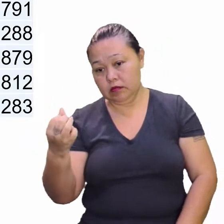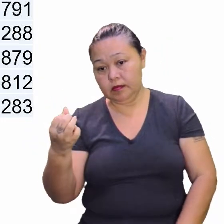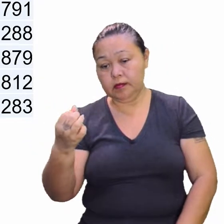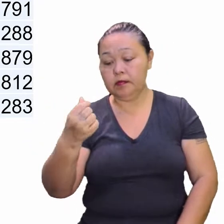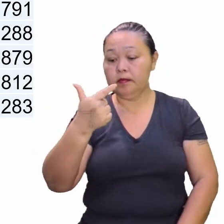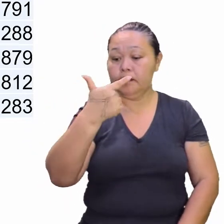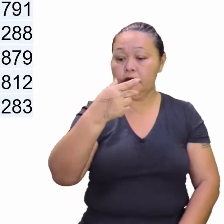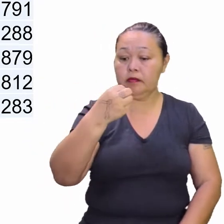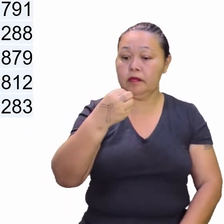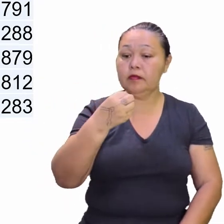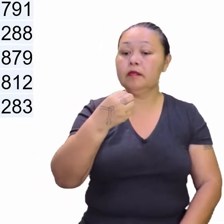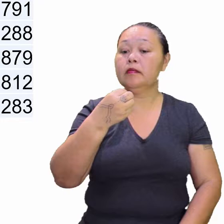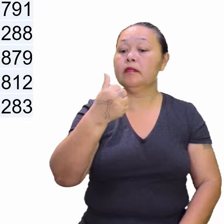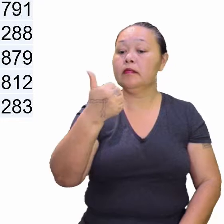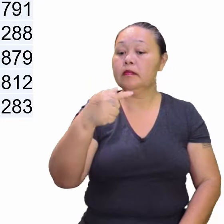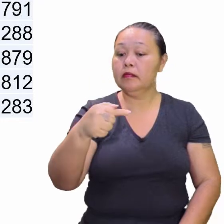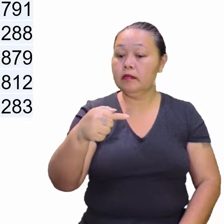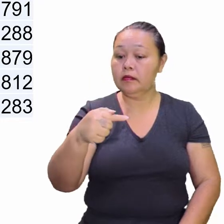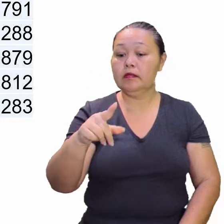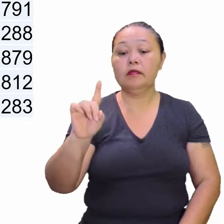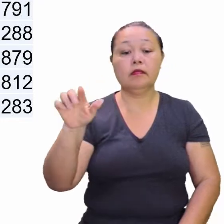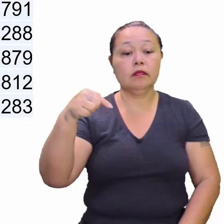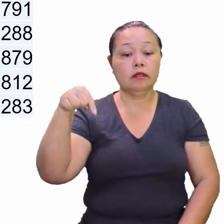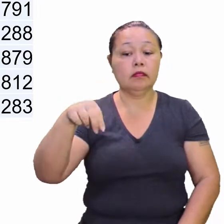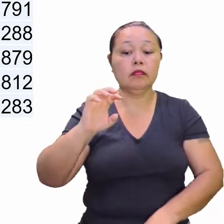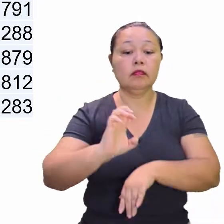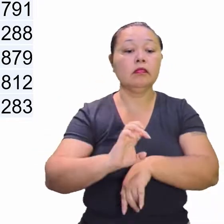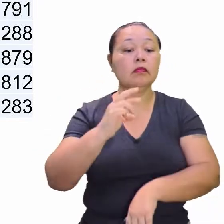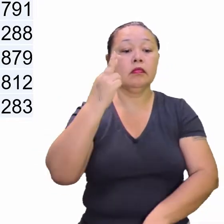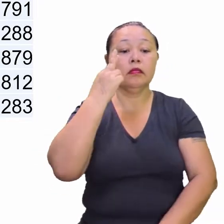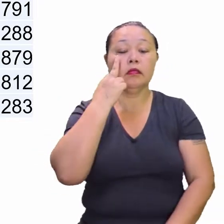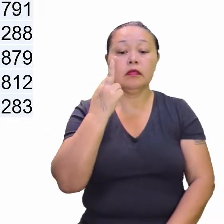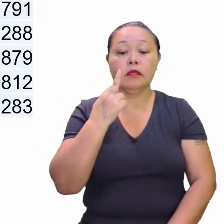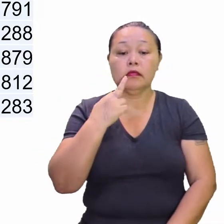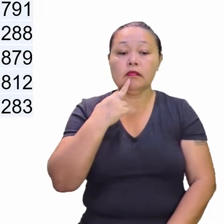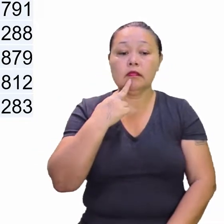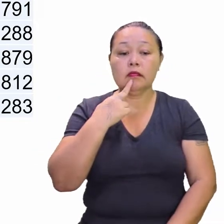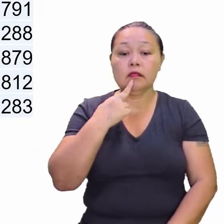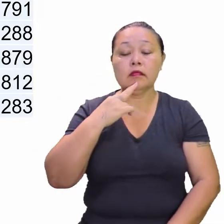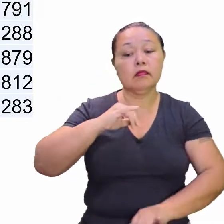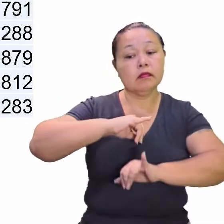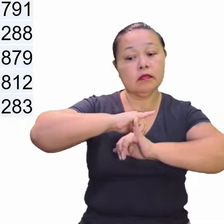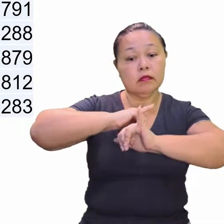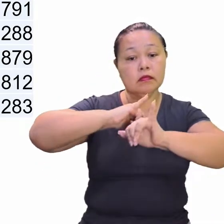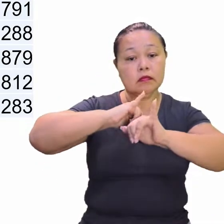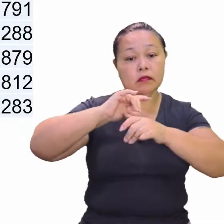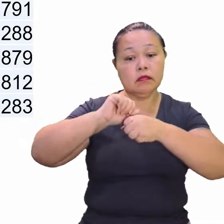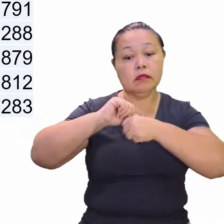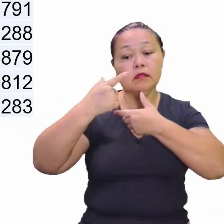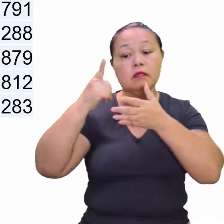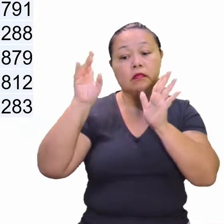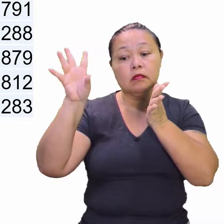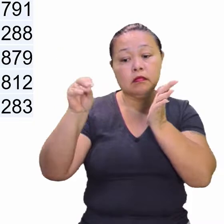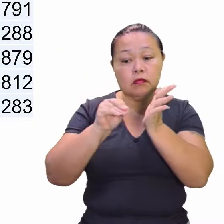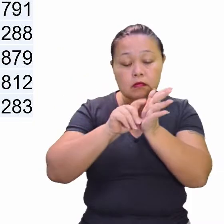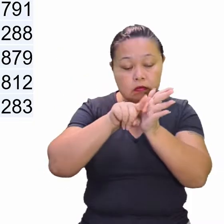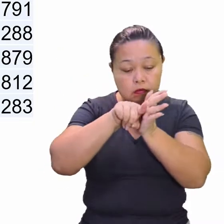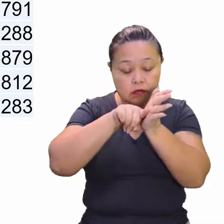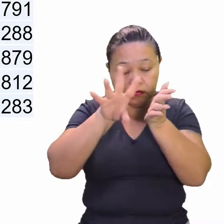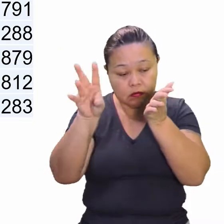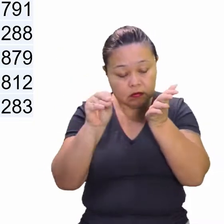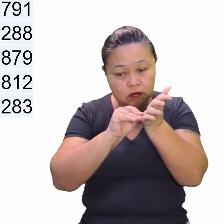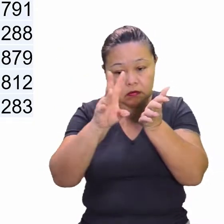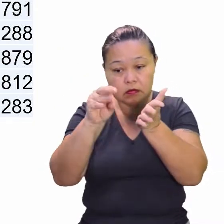2006 e 2017 em Rondônia. Essa divulgação foi com base em